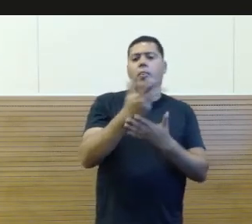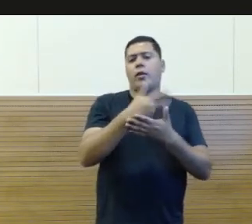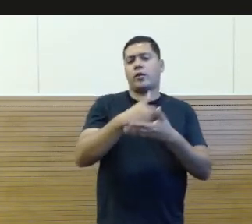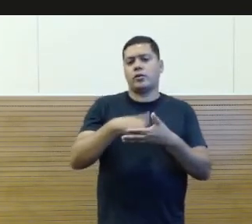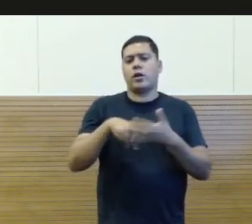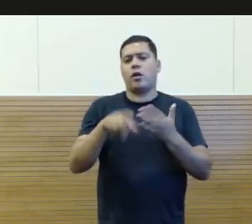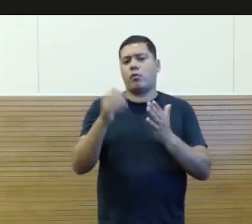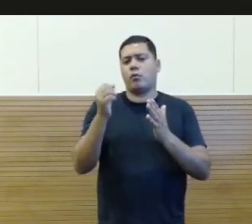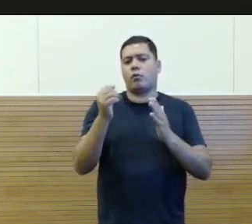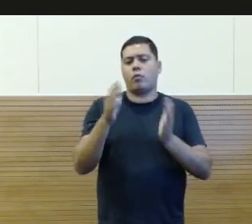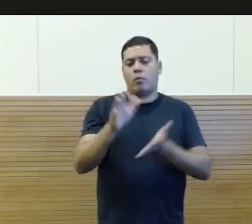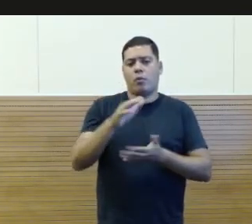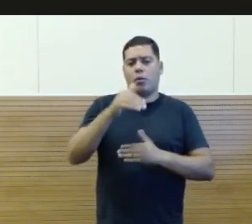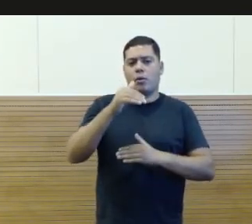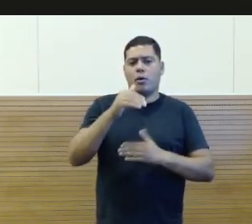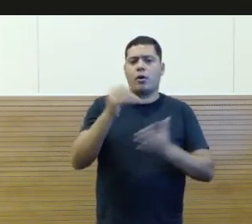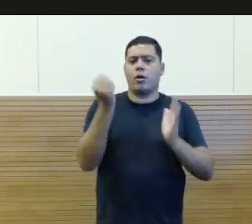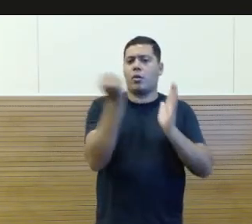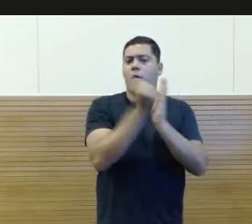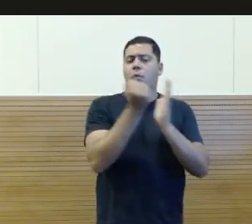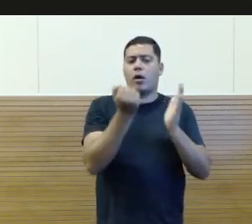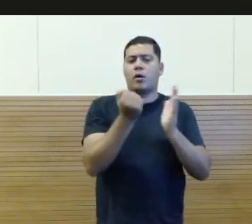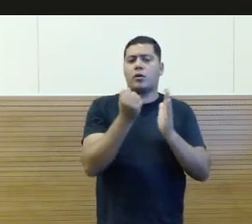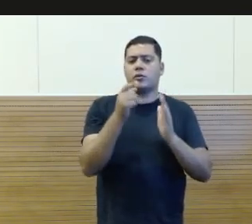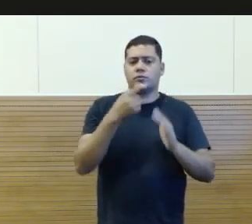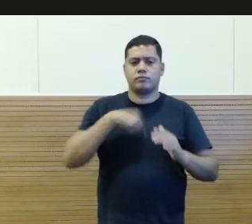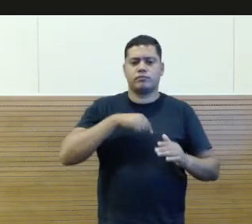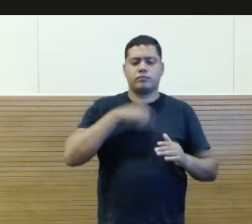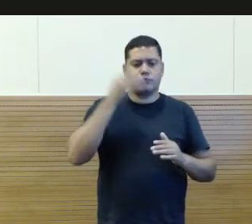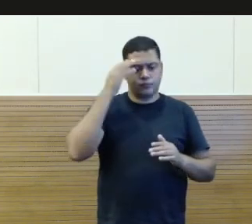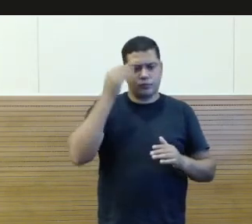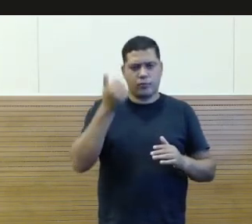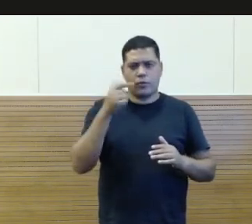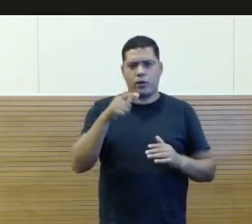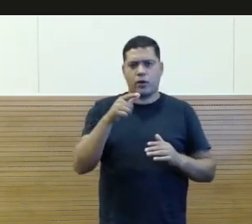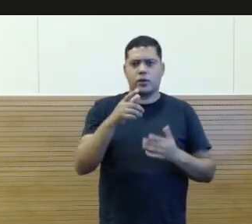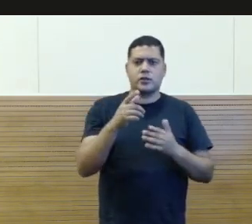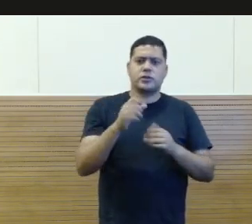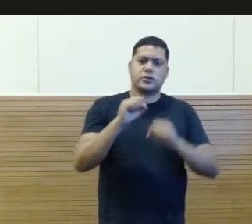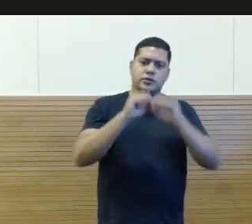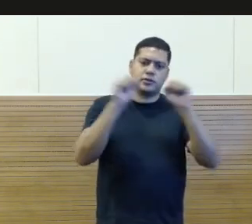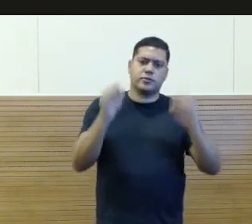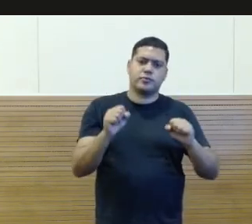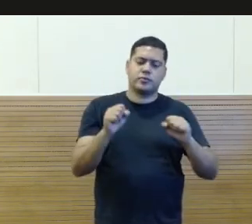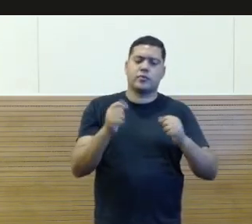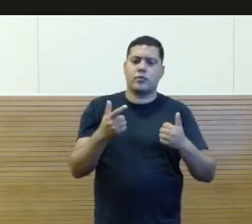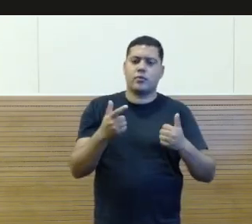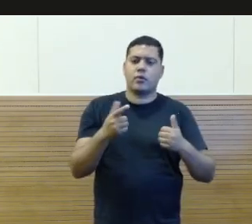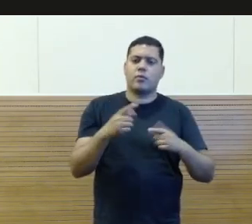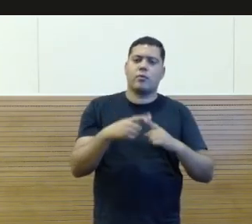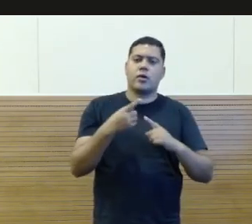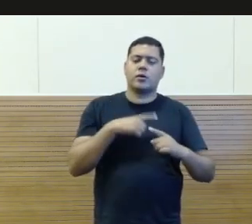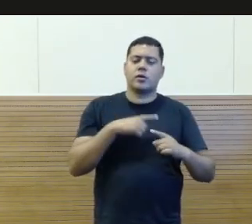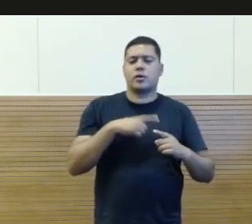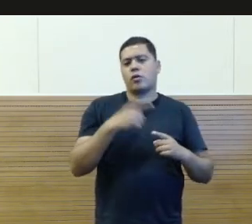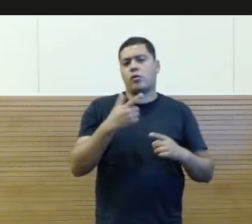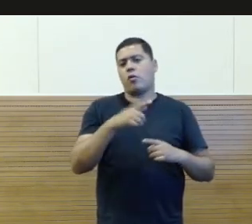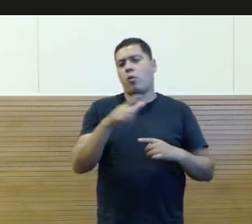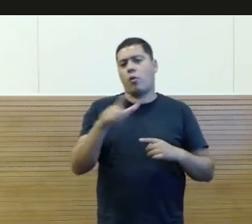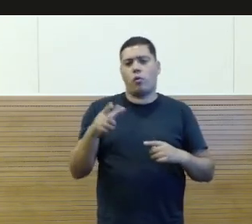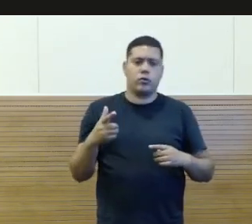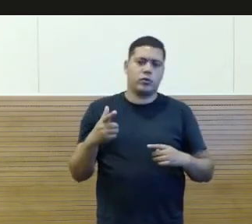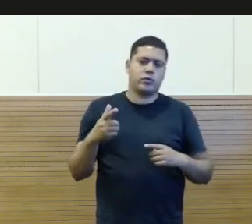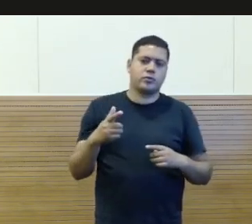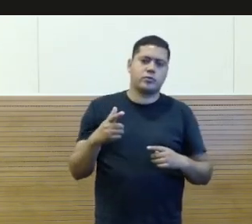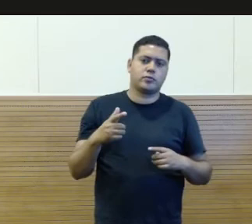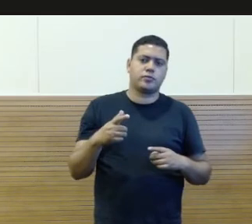não, ok, entendemos que o sistema textual é melhor, mas vamos estudar outras formas de fazer isso. Busca um ícone